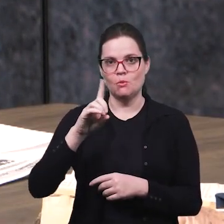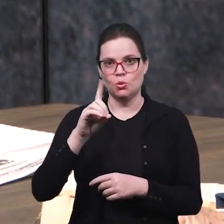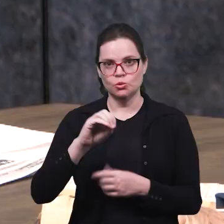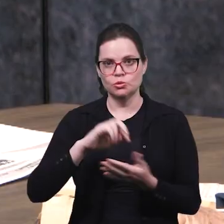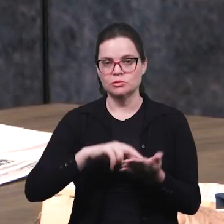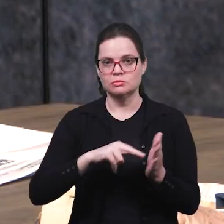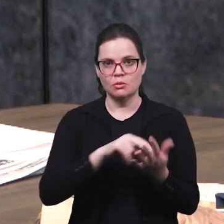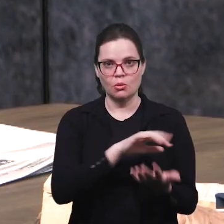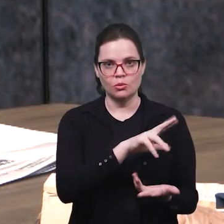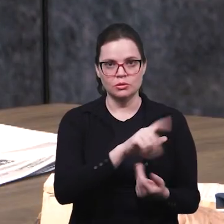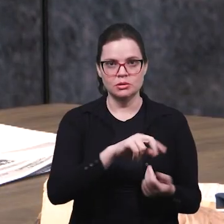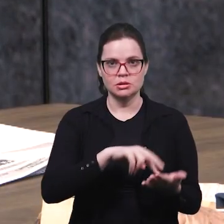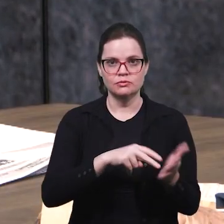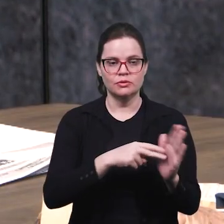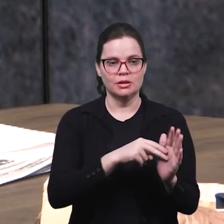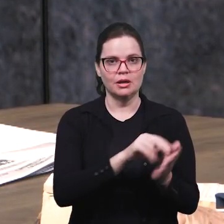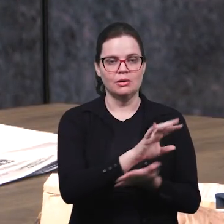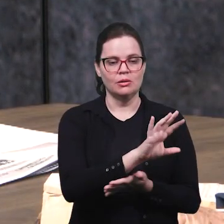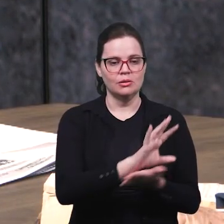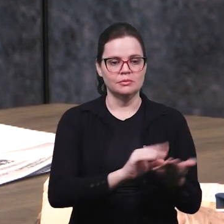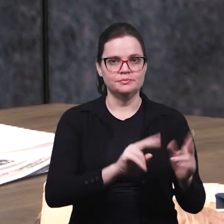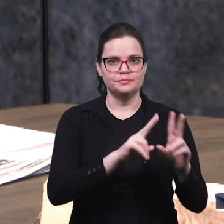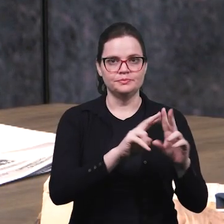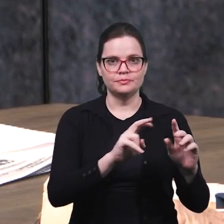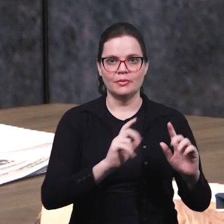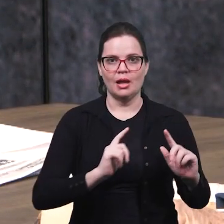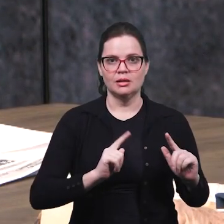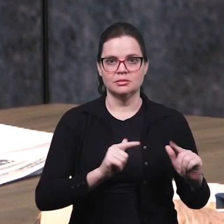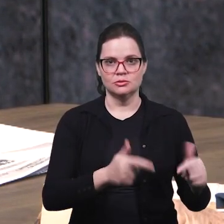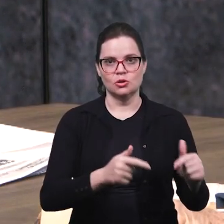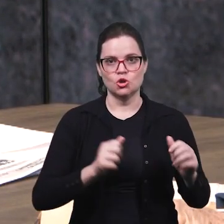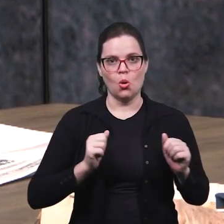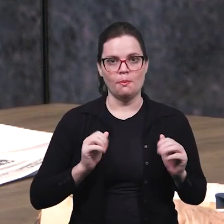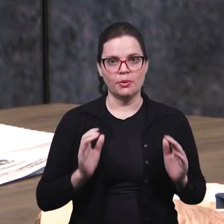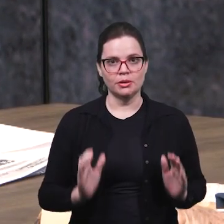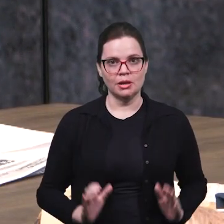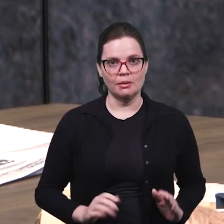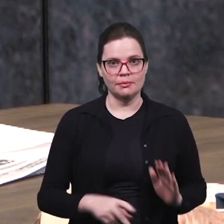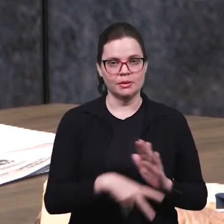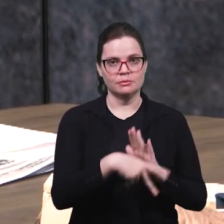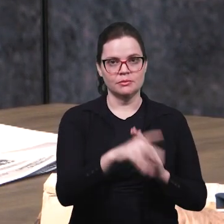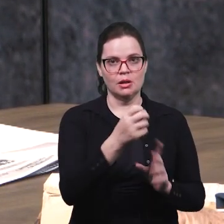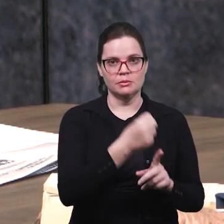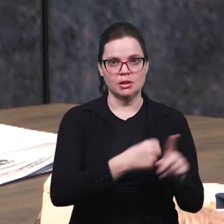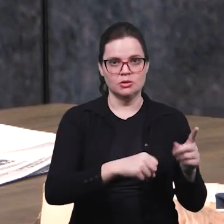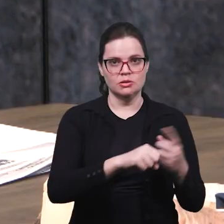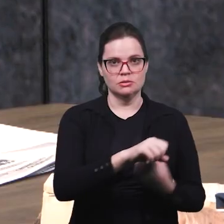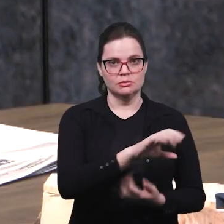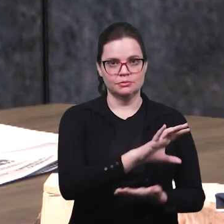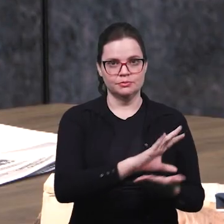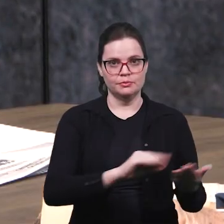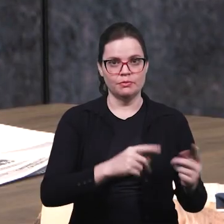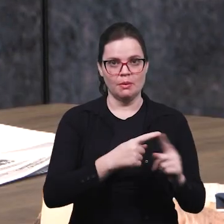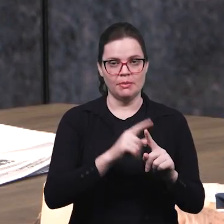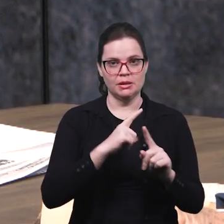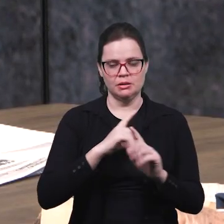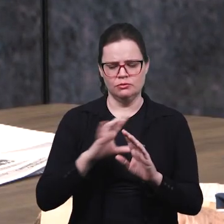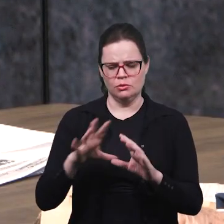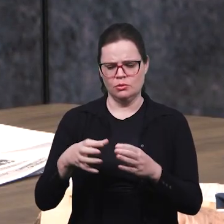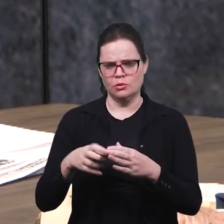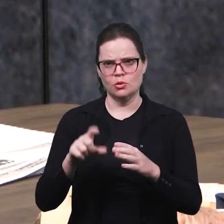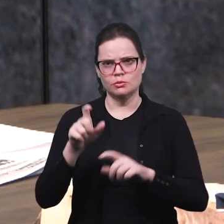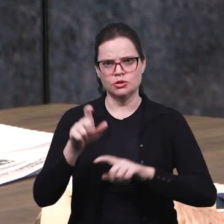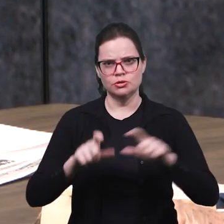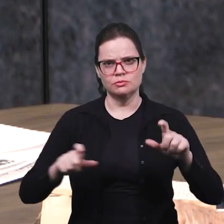seculares passaram a predominar muito na vida da igreja, e houve um grupo de homens que começou a se incomodar com isso, entendendo que não